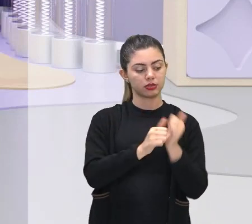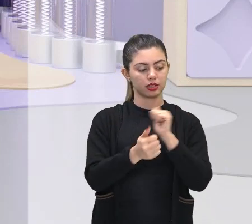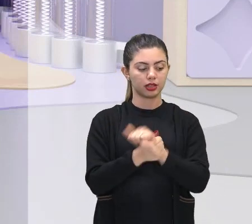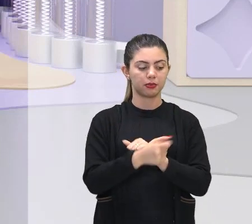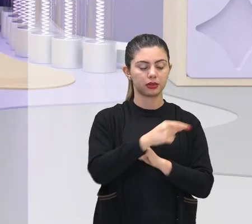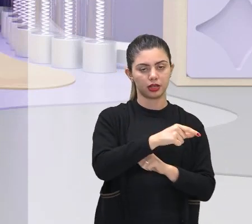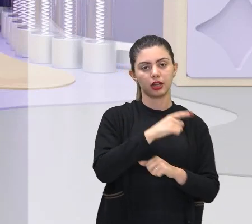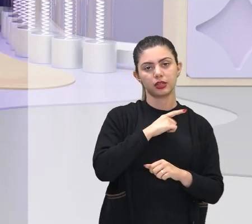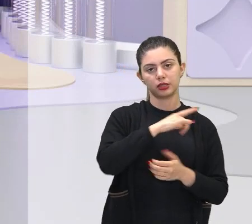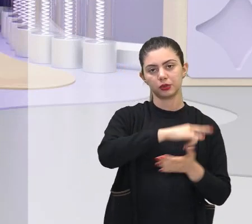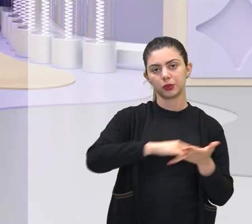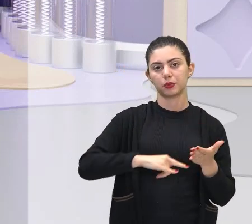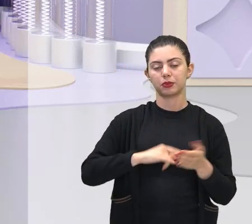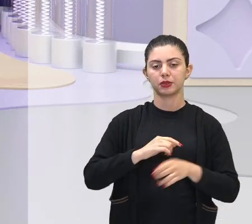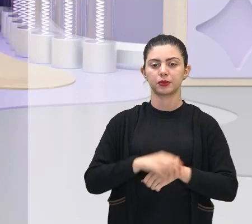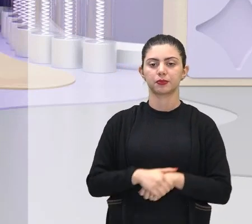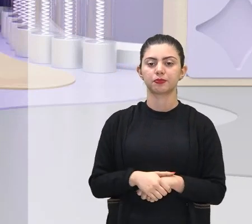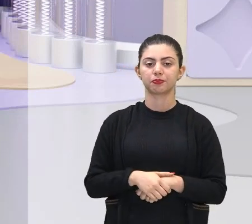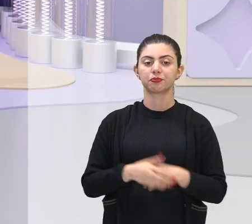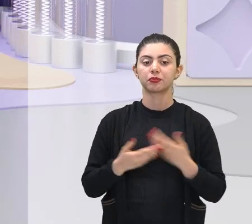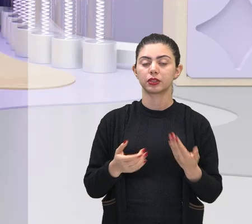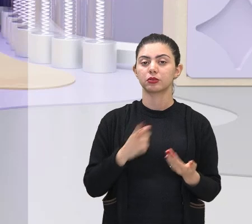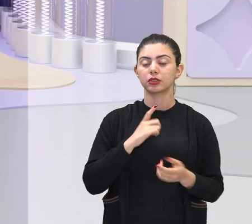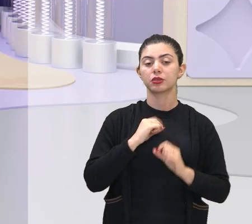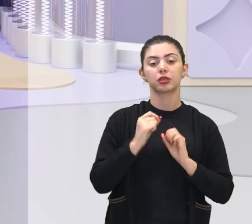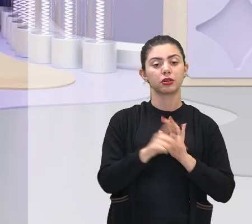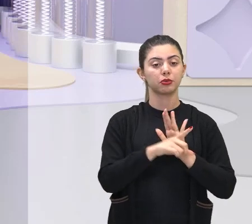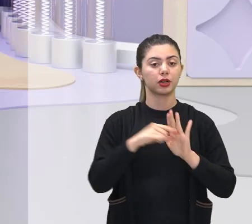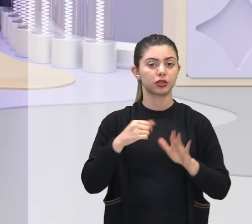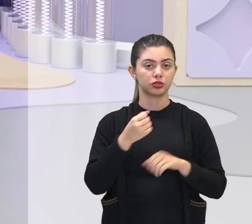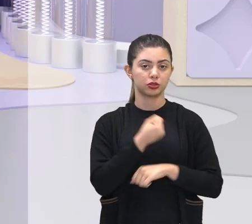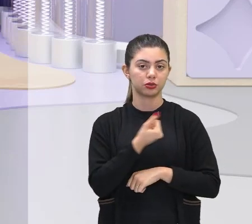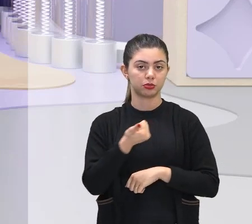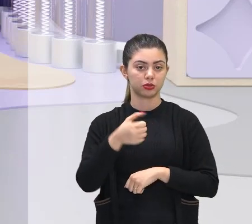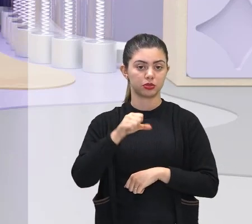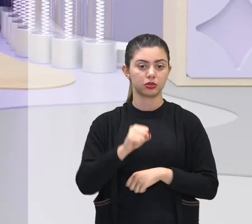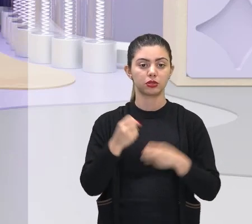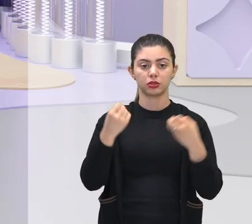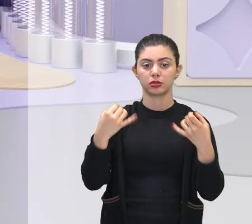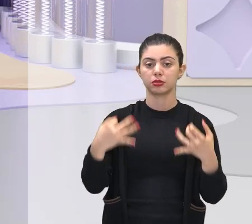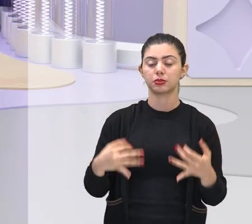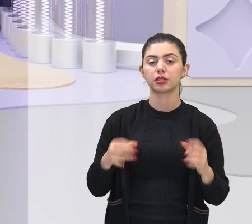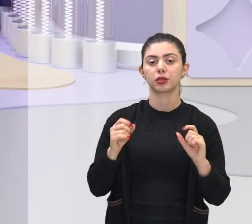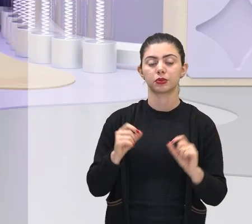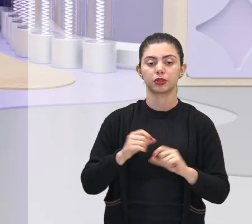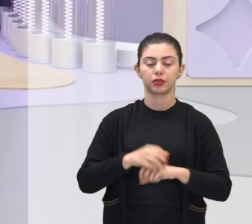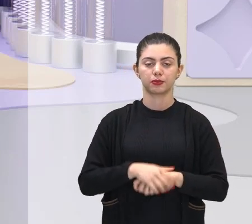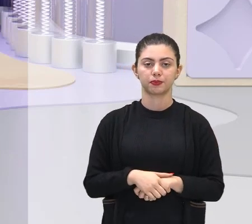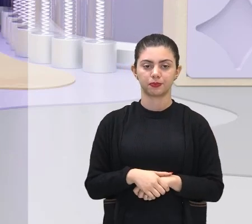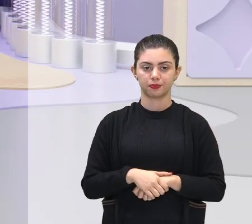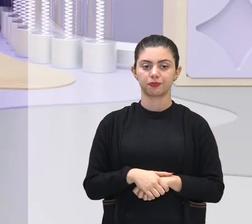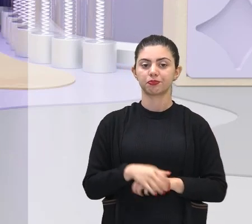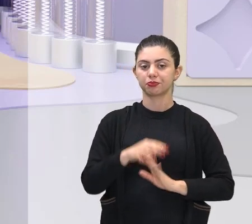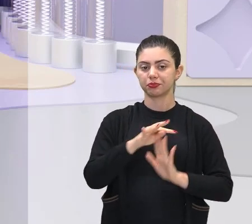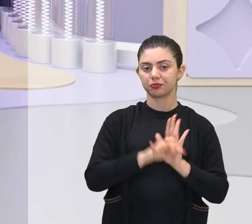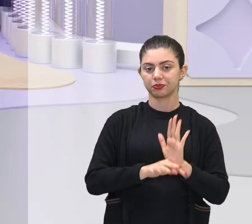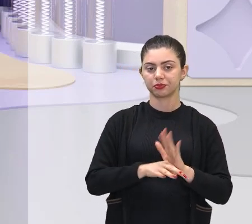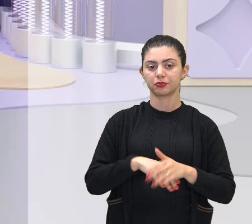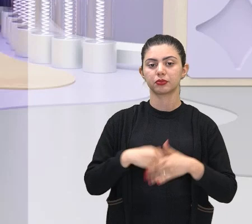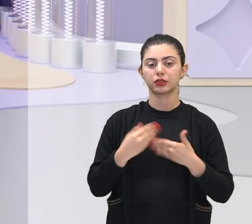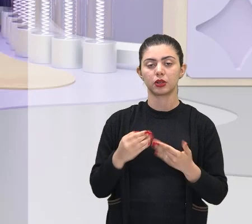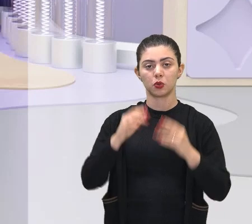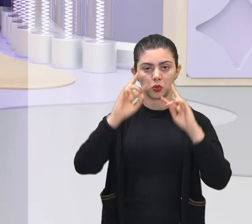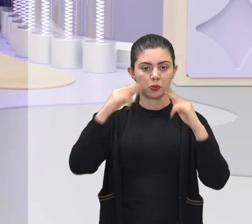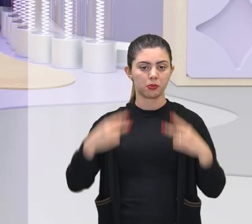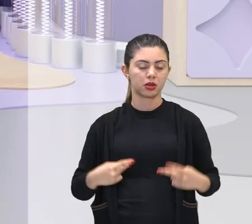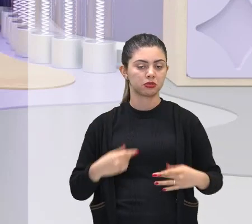dessa declaração. No artigo 18 desta declaração, nós temos o seguinte texto: todo ser humano tem